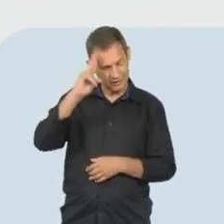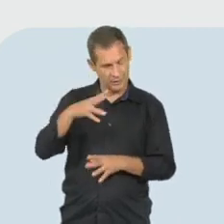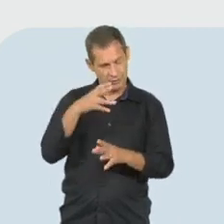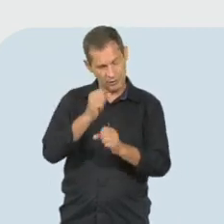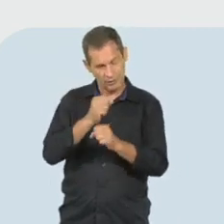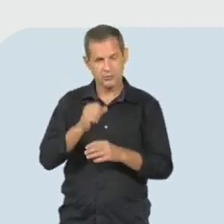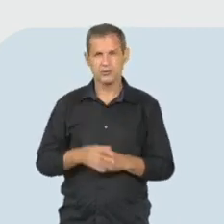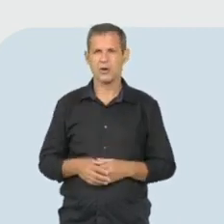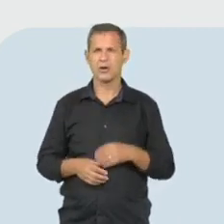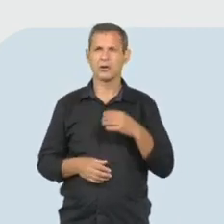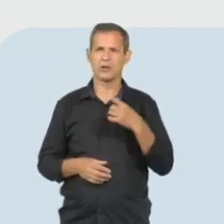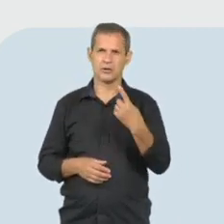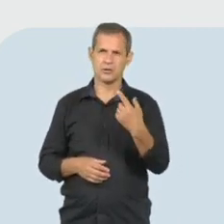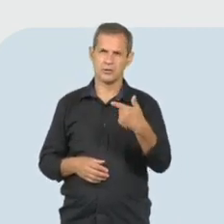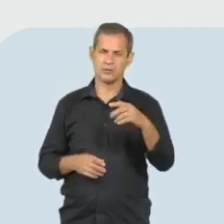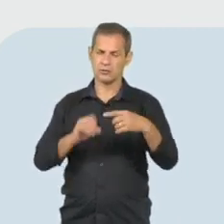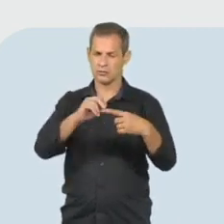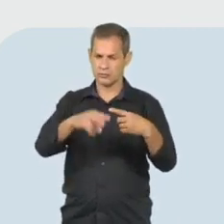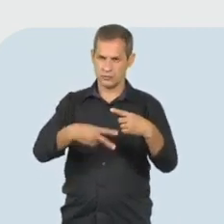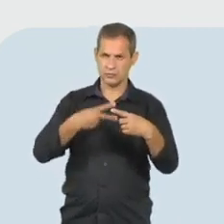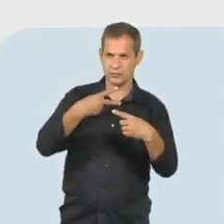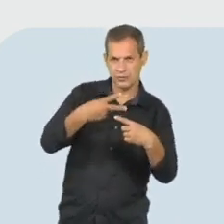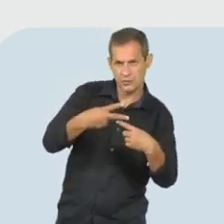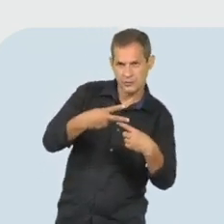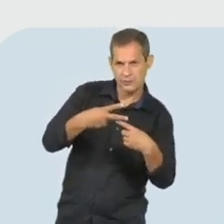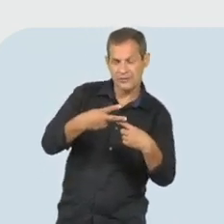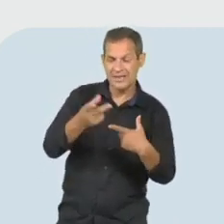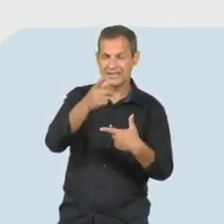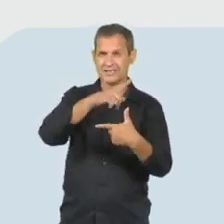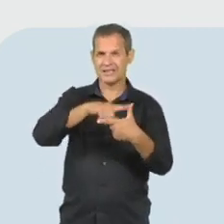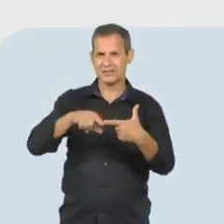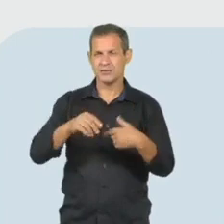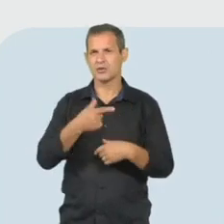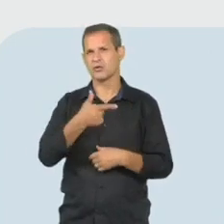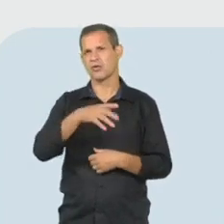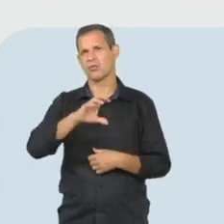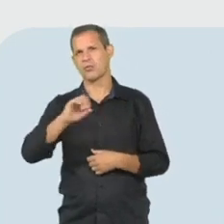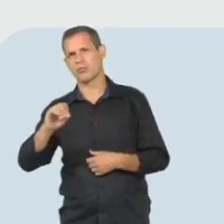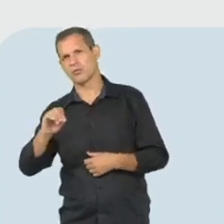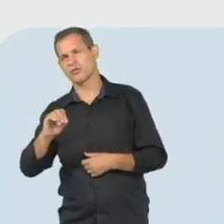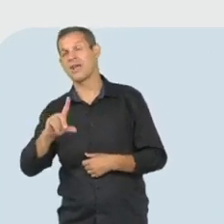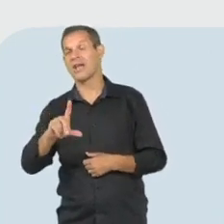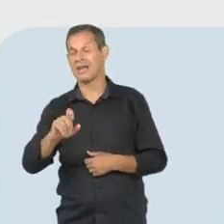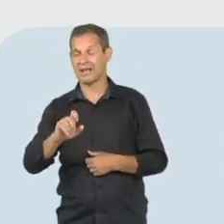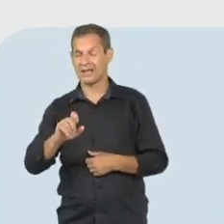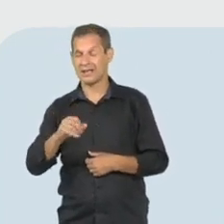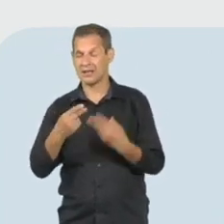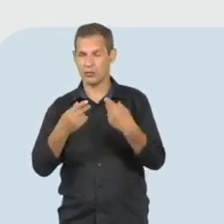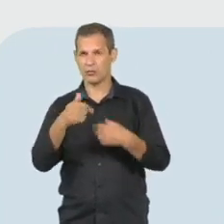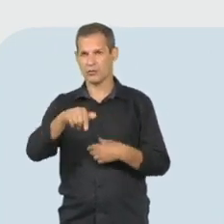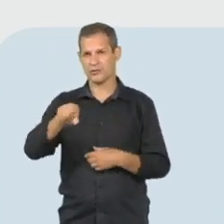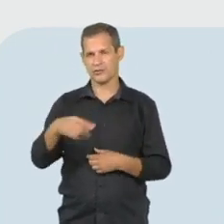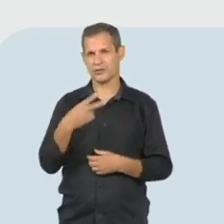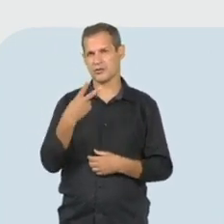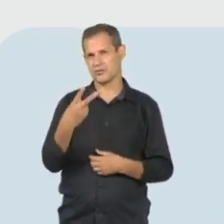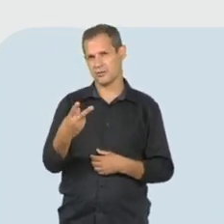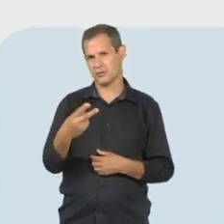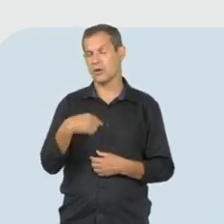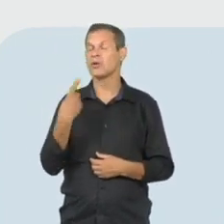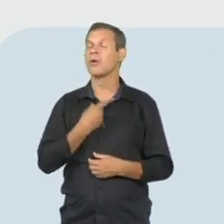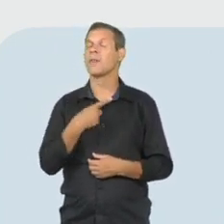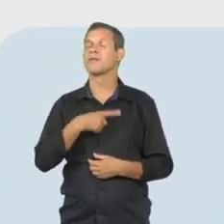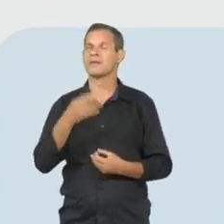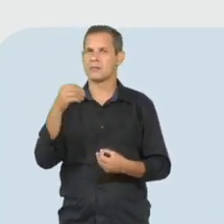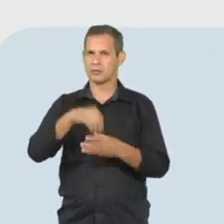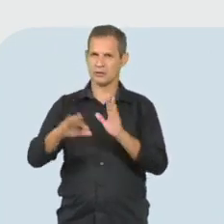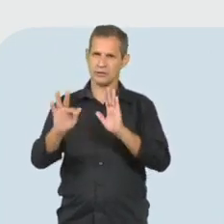calculou lá 12 elevado ao quadrado dividido por 20, que foi igual a 7,2. A gente está colocando aqui